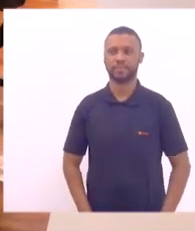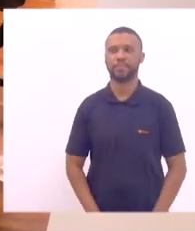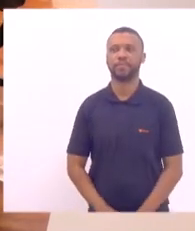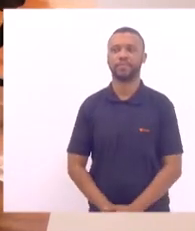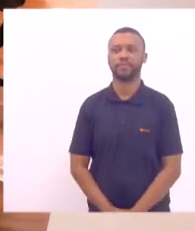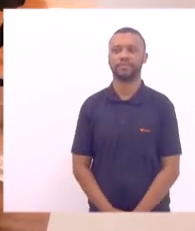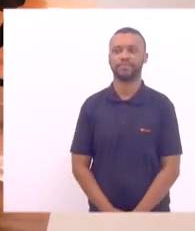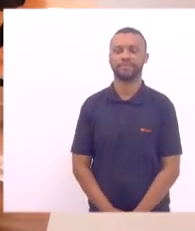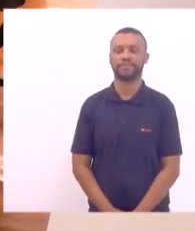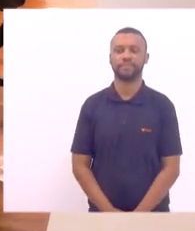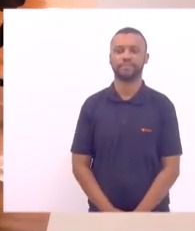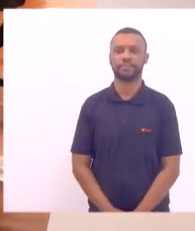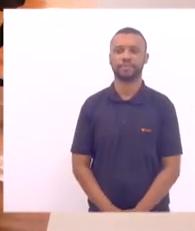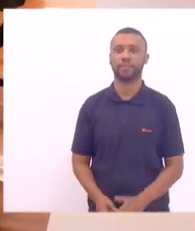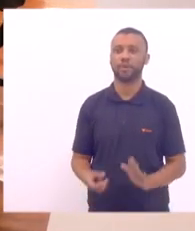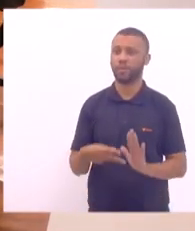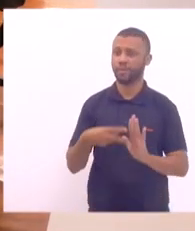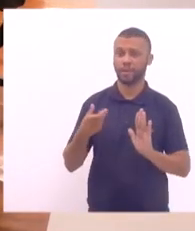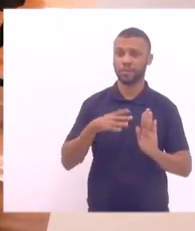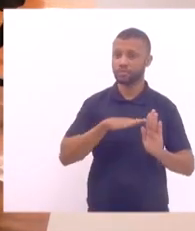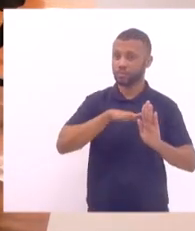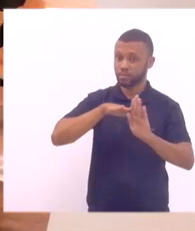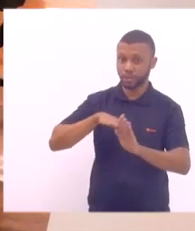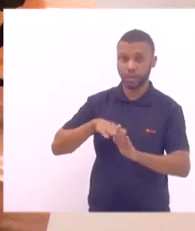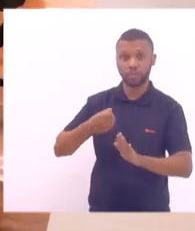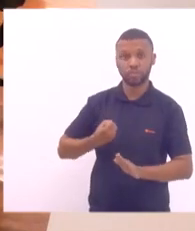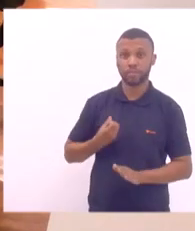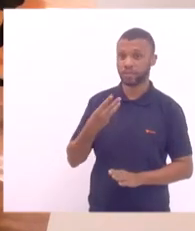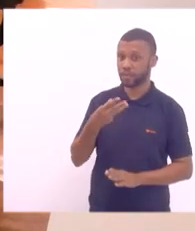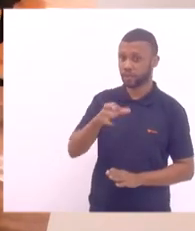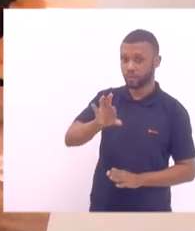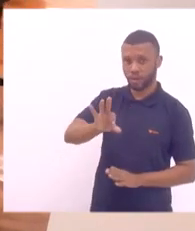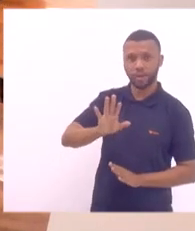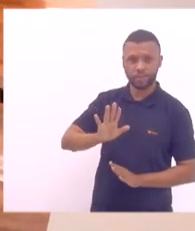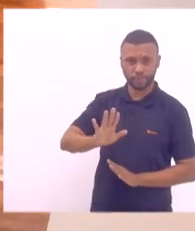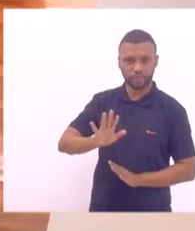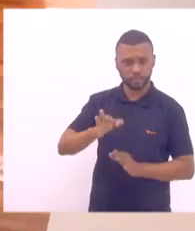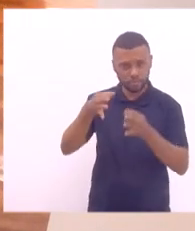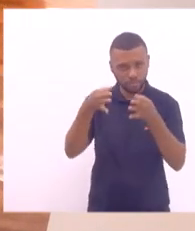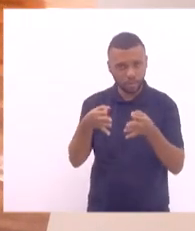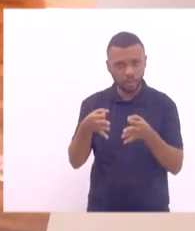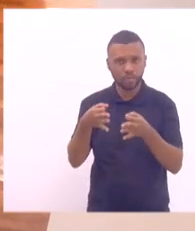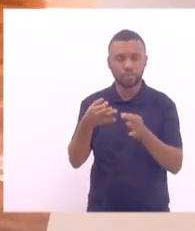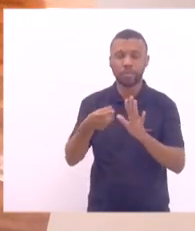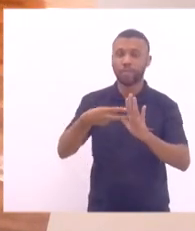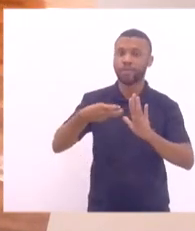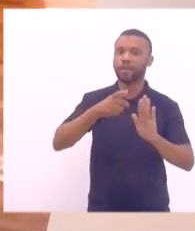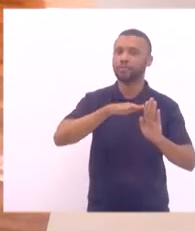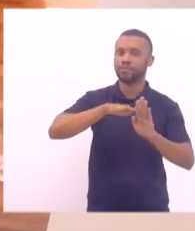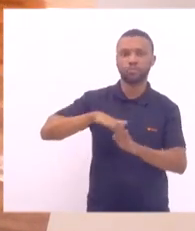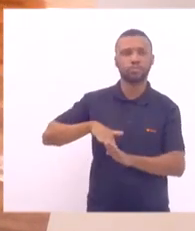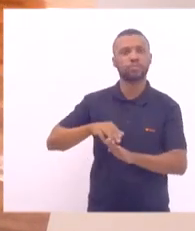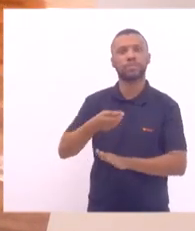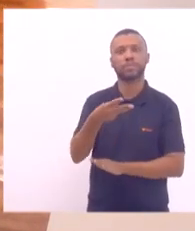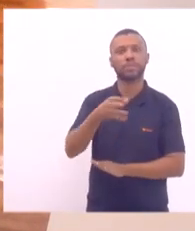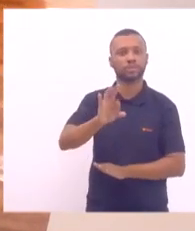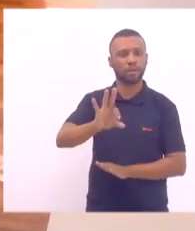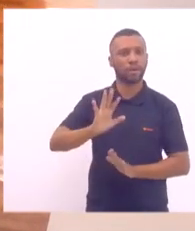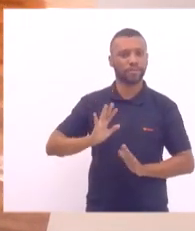Ok, então vamos derrubar o veto do 39, tá? Pela derrubada do 39.